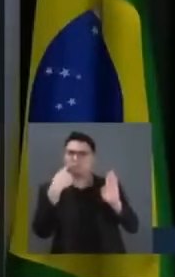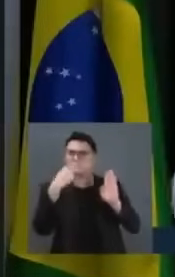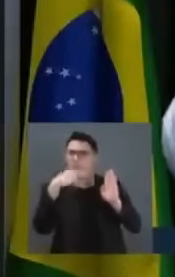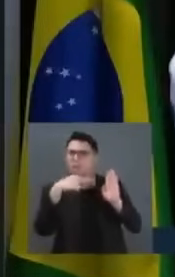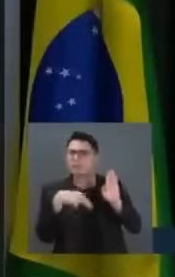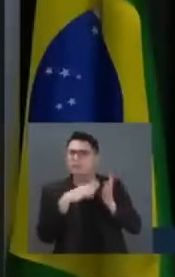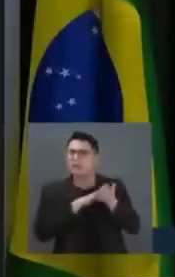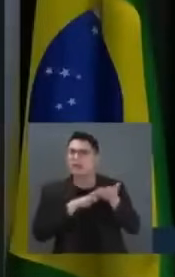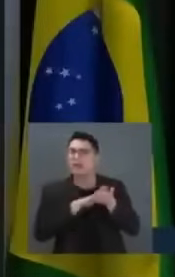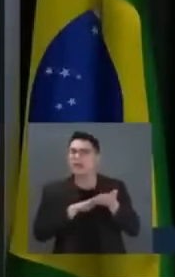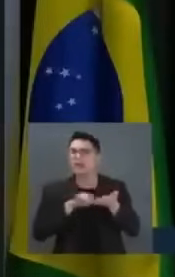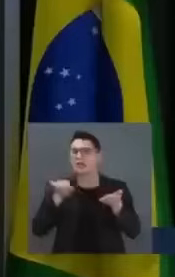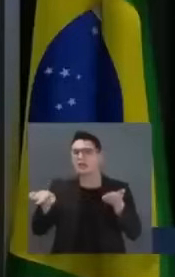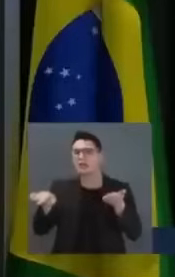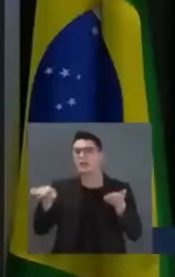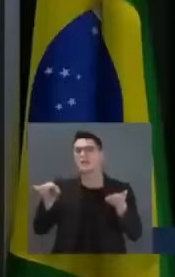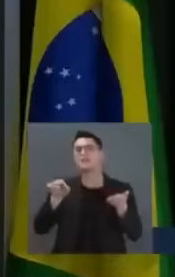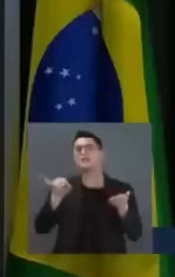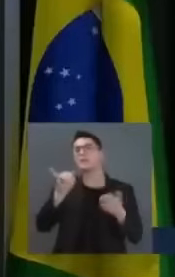nenhuma